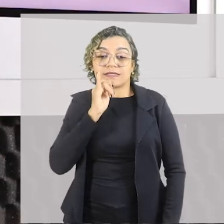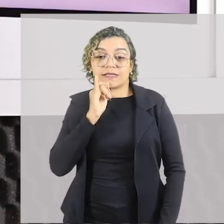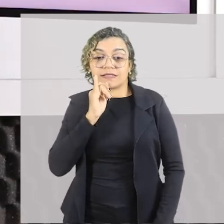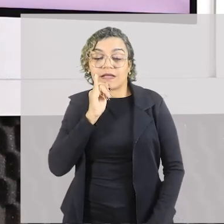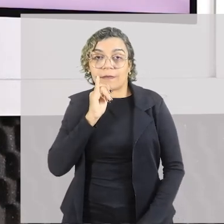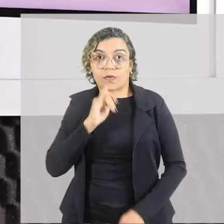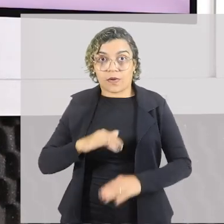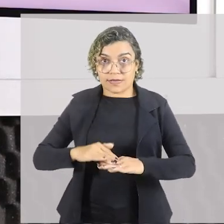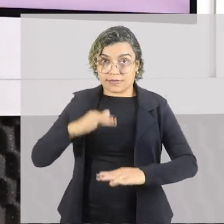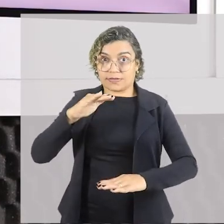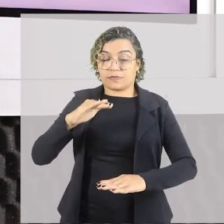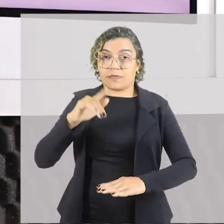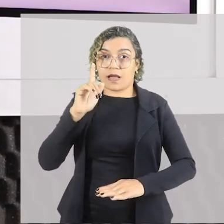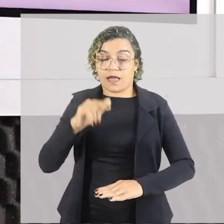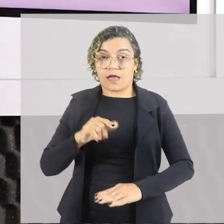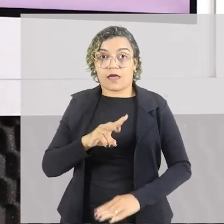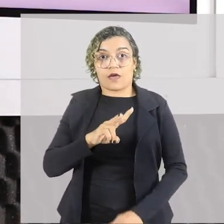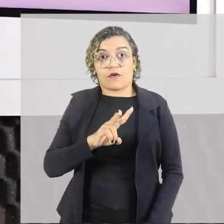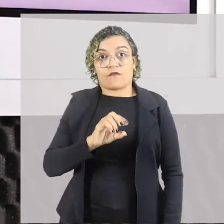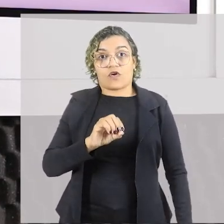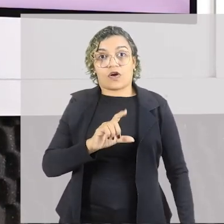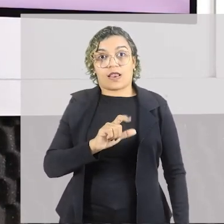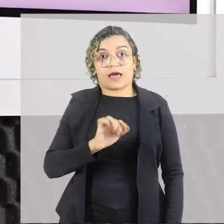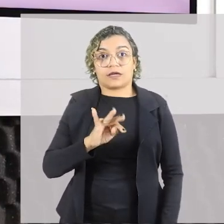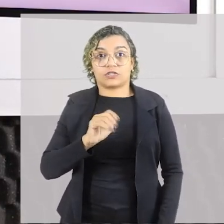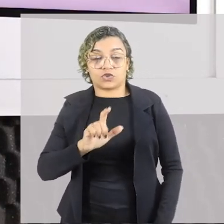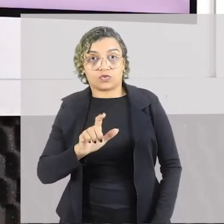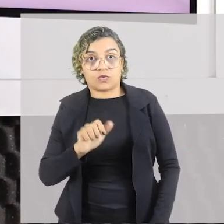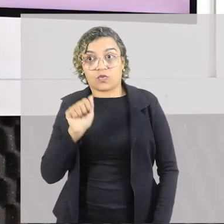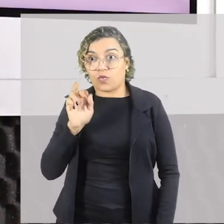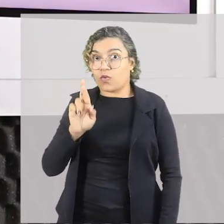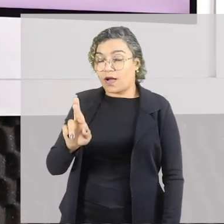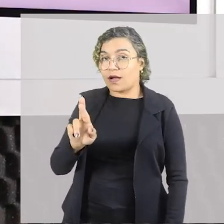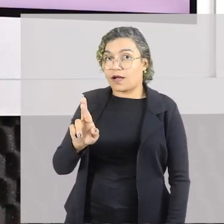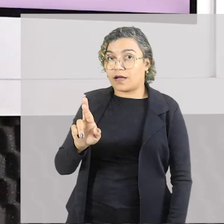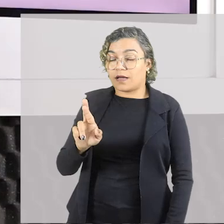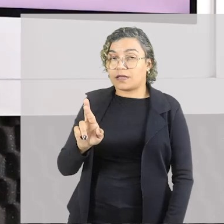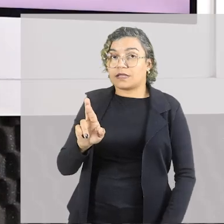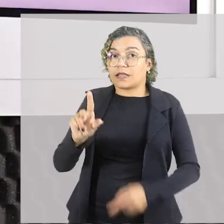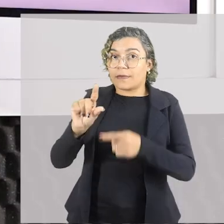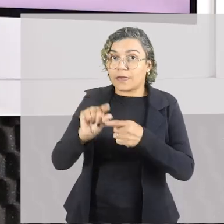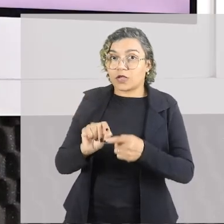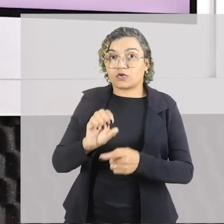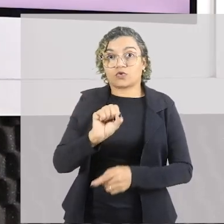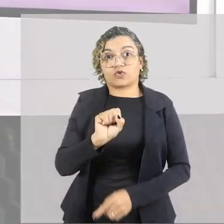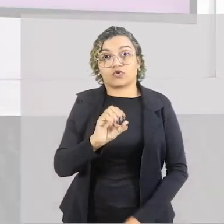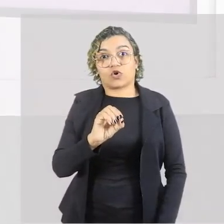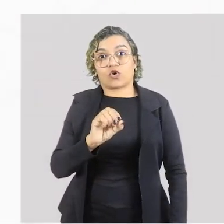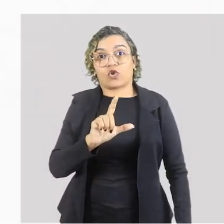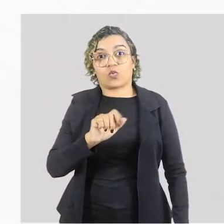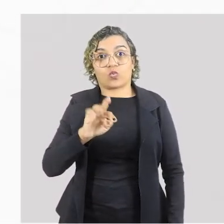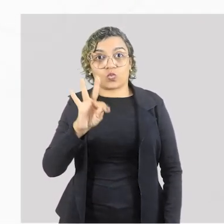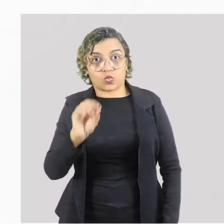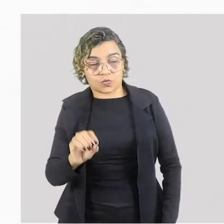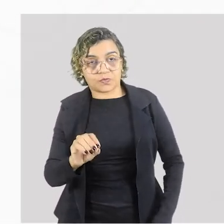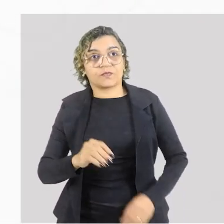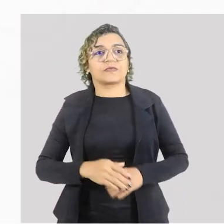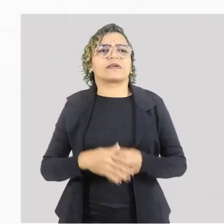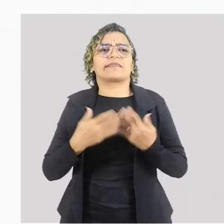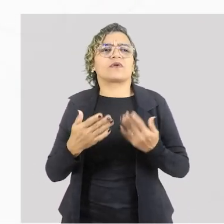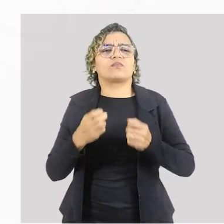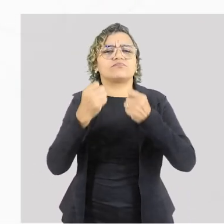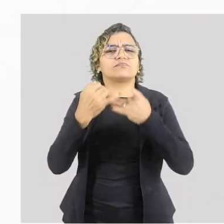é mais volátil. O ar tem menos soluto. E assim vai. Olha o que ele